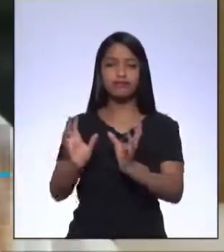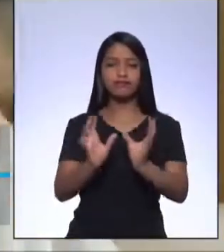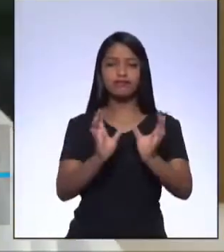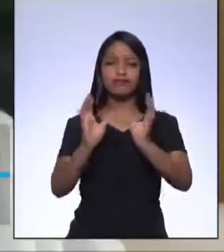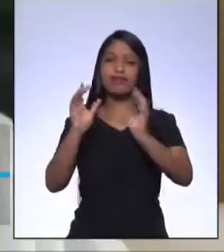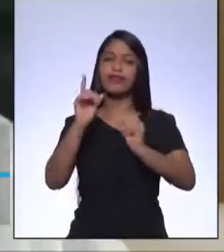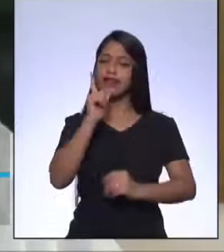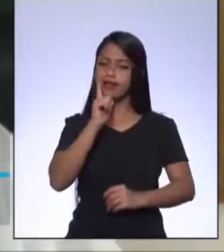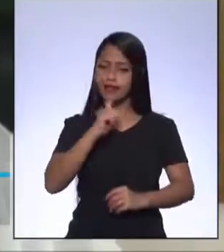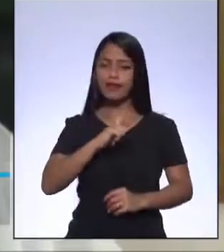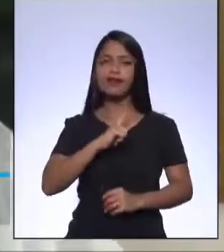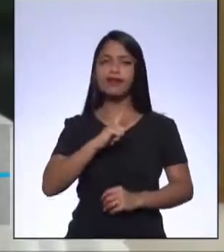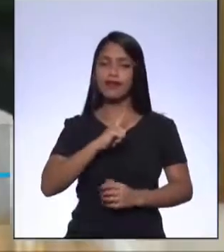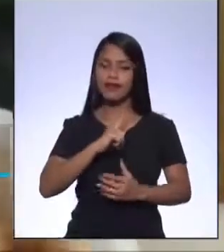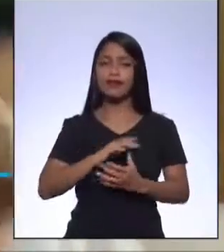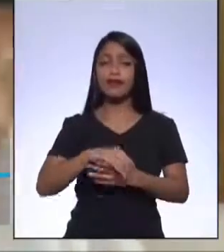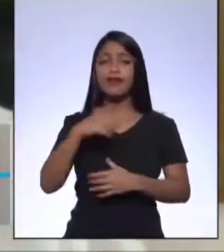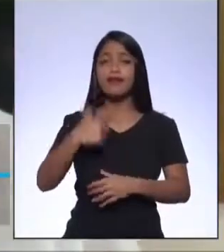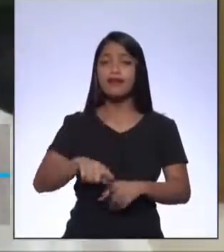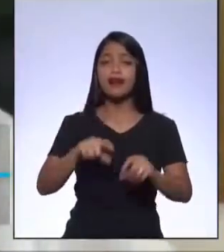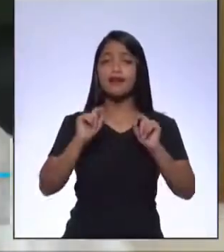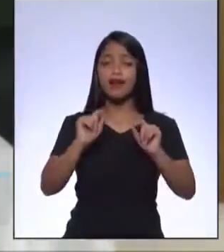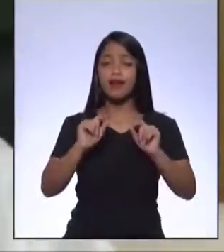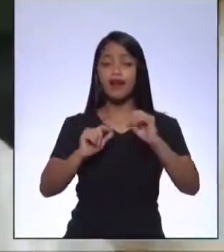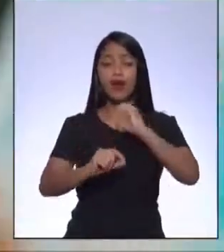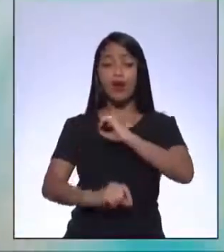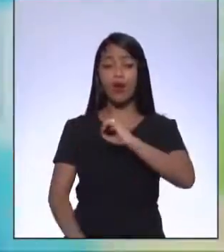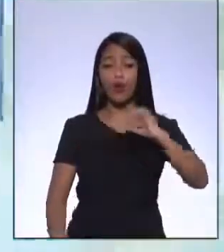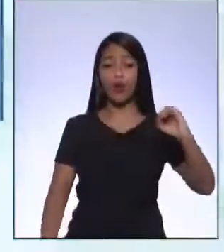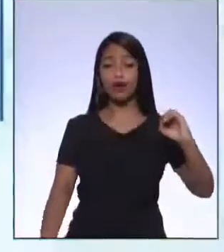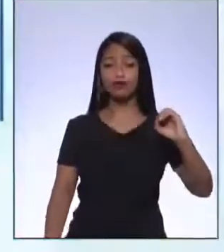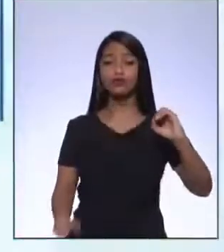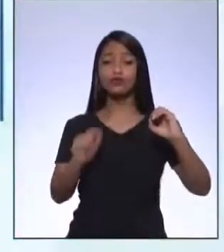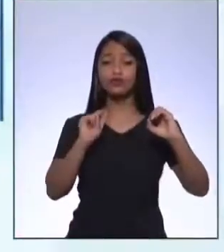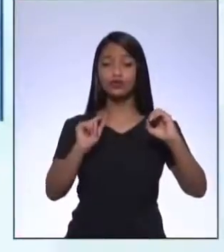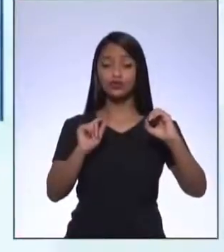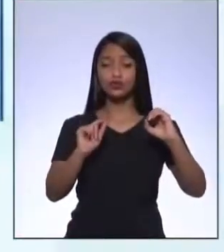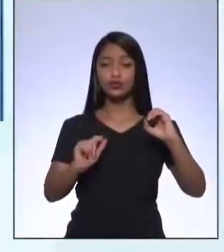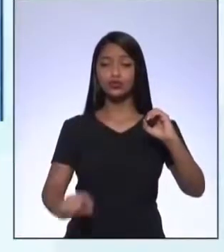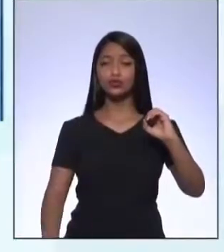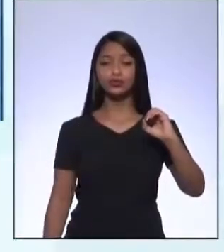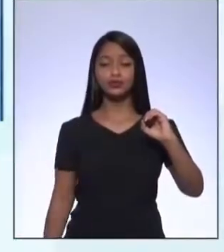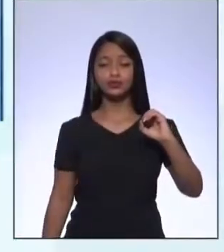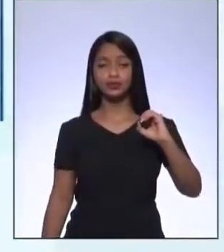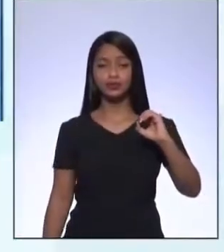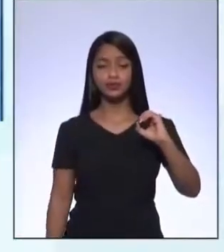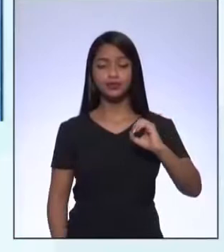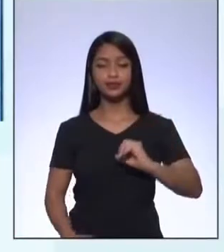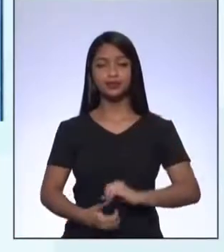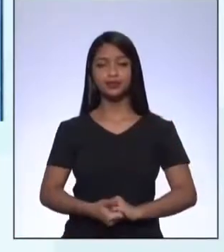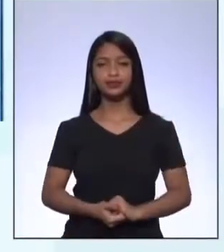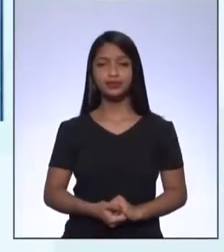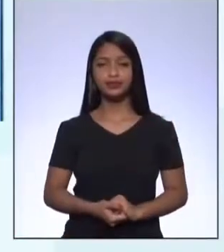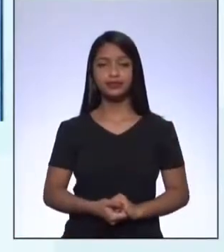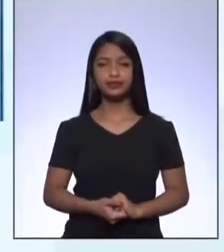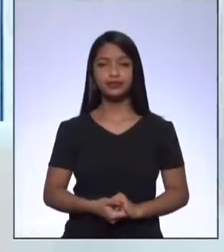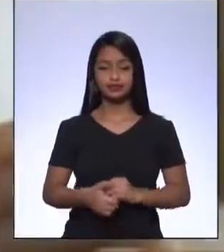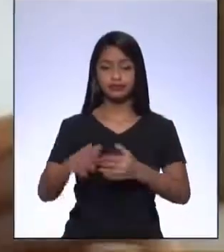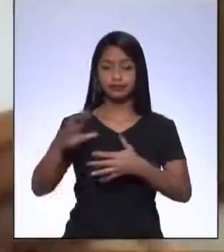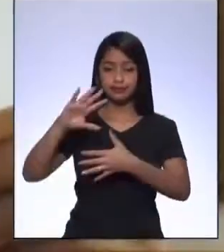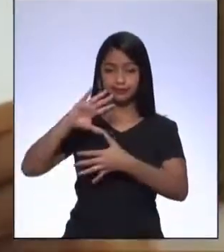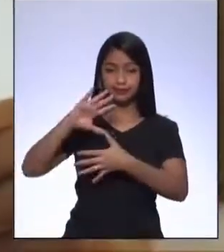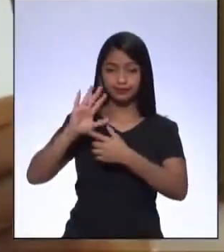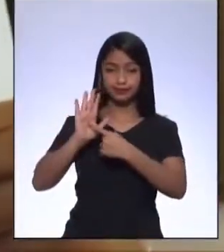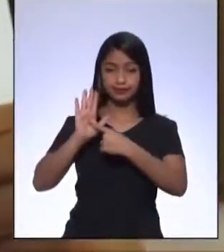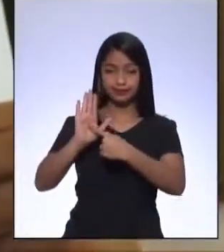lá mais para oeste ainda, ó. Vocês têm que entender o seguinte: quando eu estou mostrando o mapa aqui,